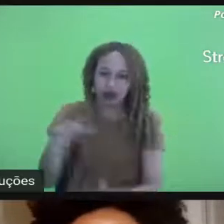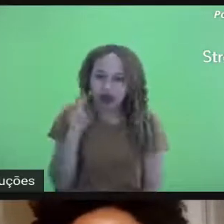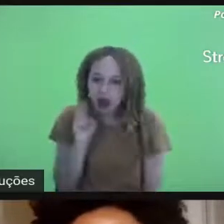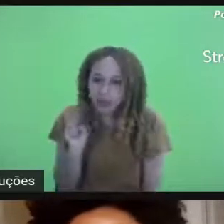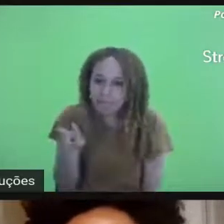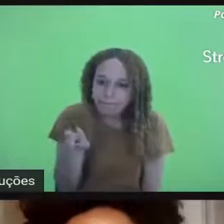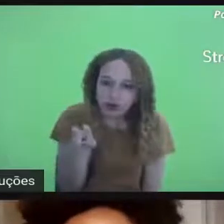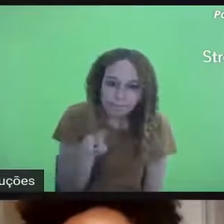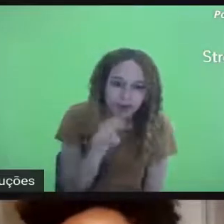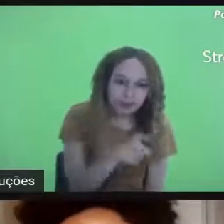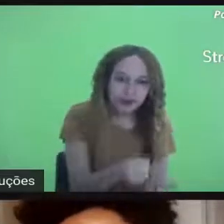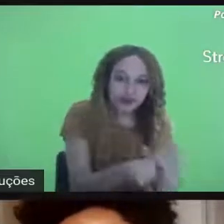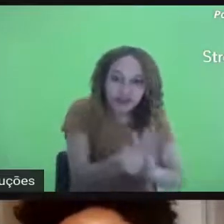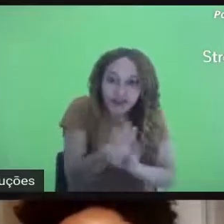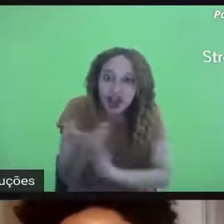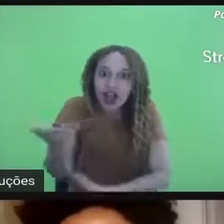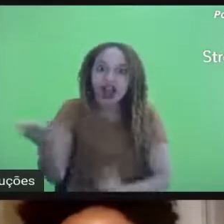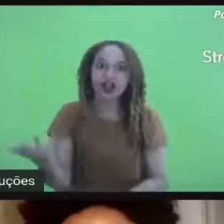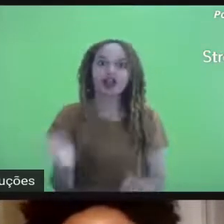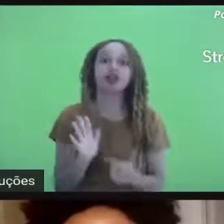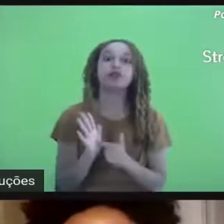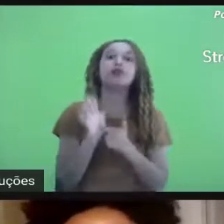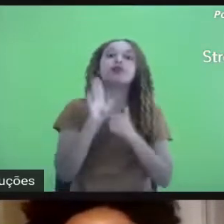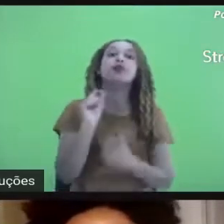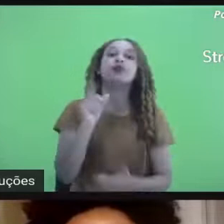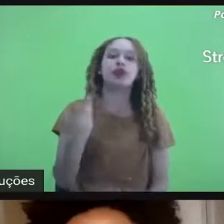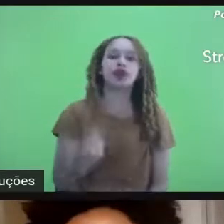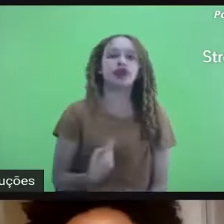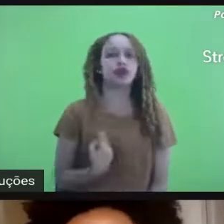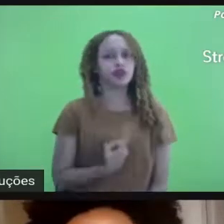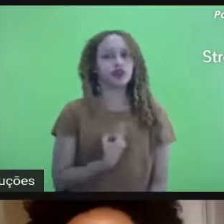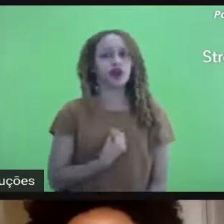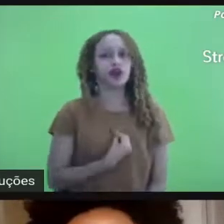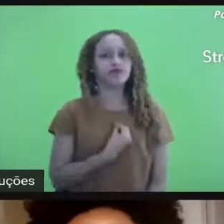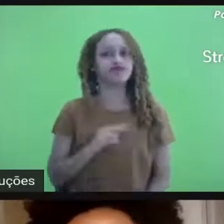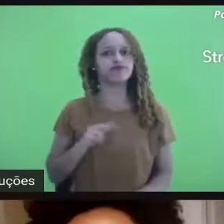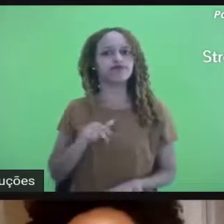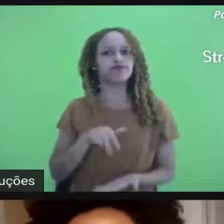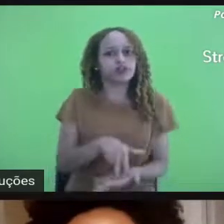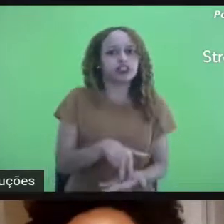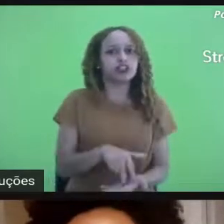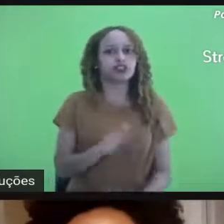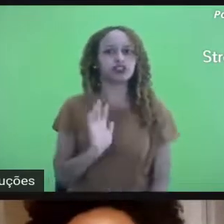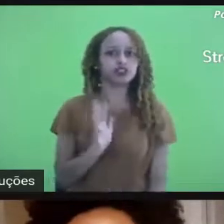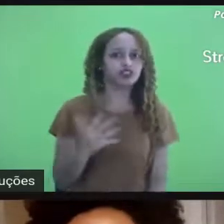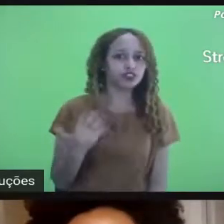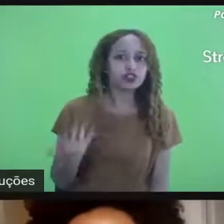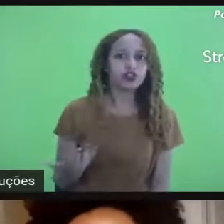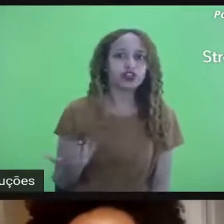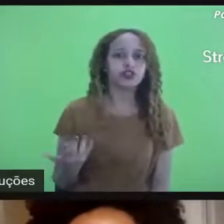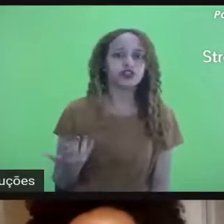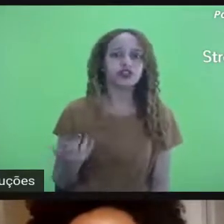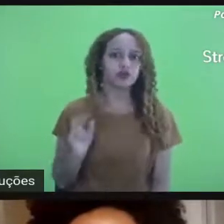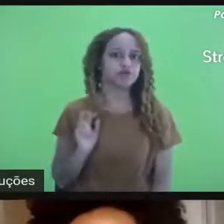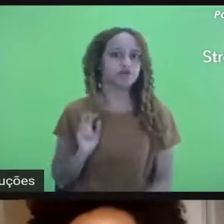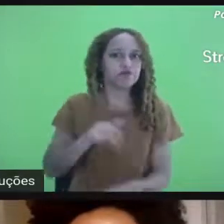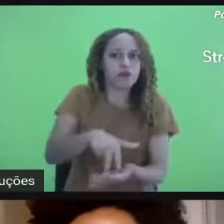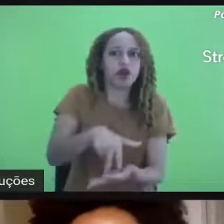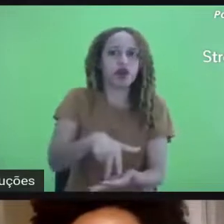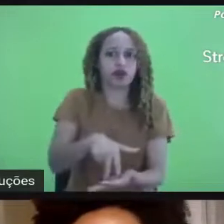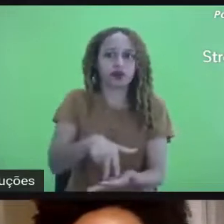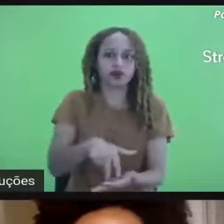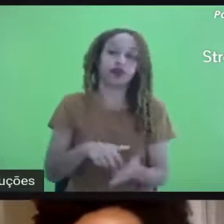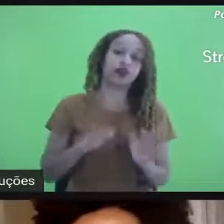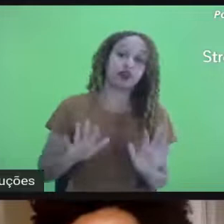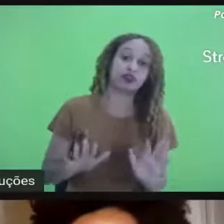mostra para a gente que a nossa presença já está colocada dentro da sociedade. A gente já está colocada. Então, assim, eu